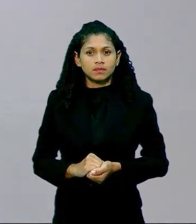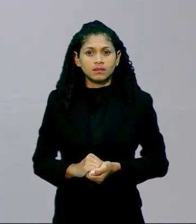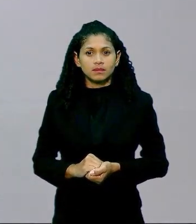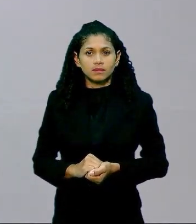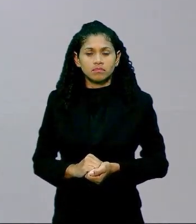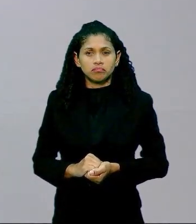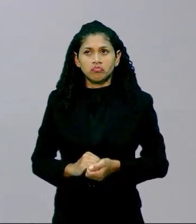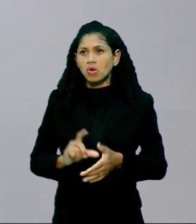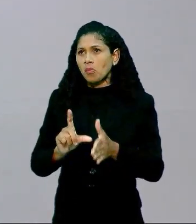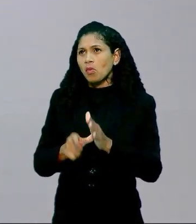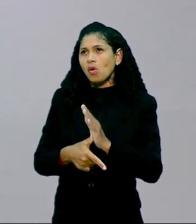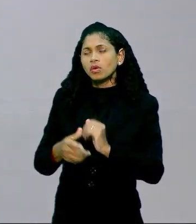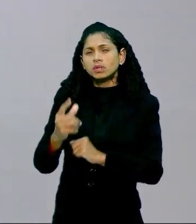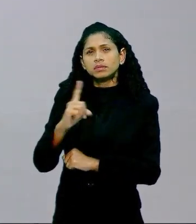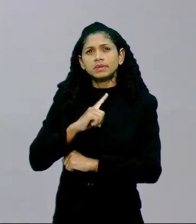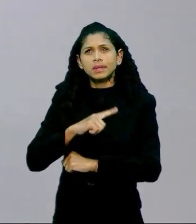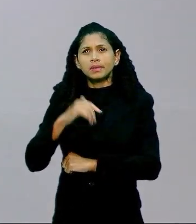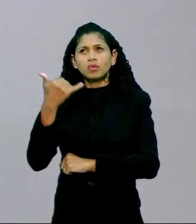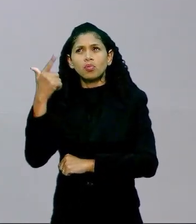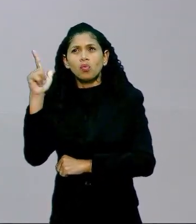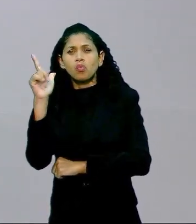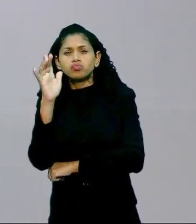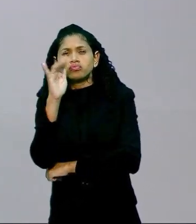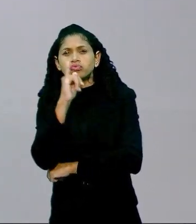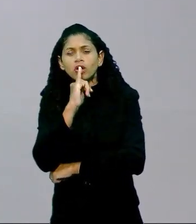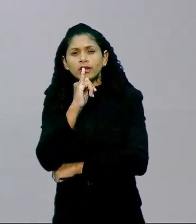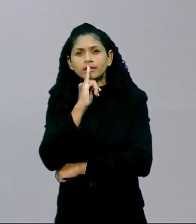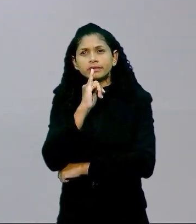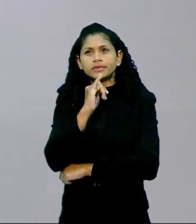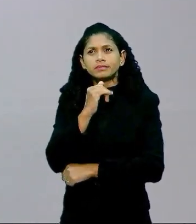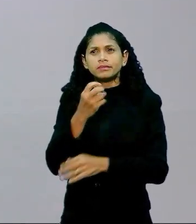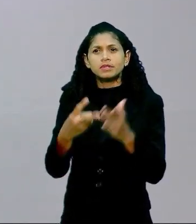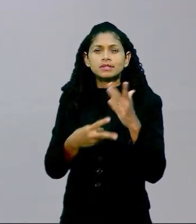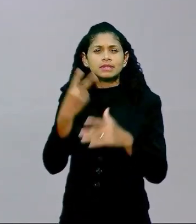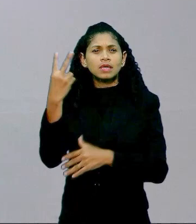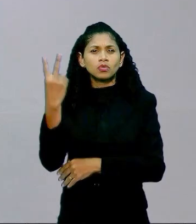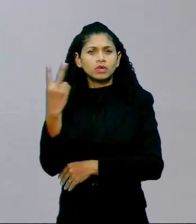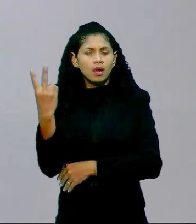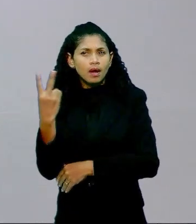Aí eu tenho um outro exemplo. Agora vamos para a secundária.